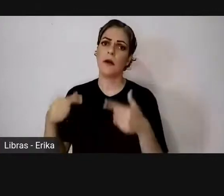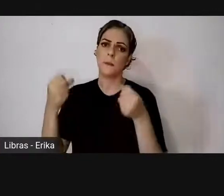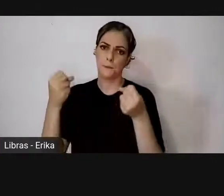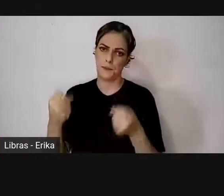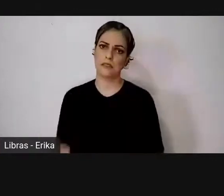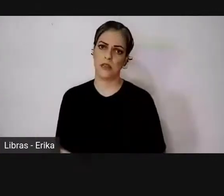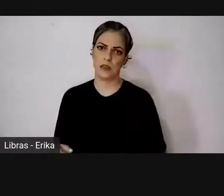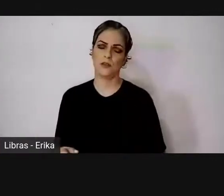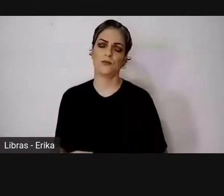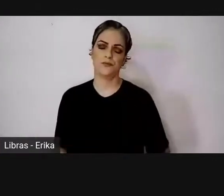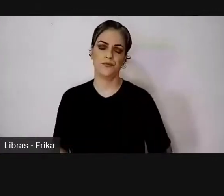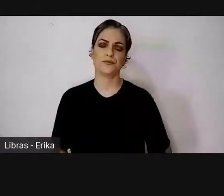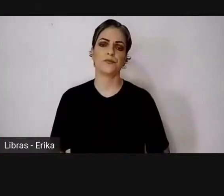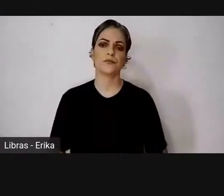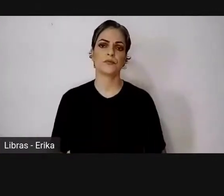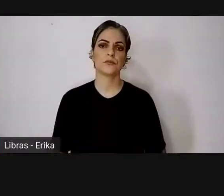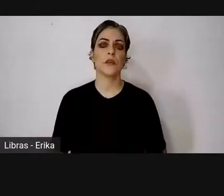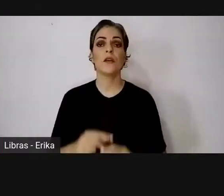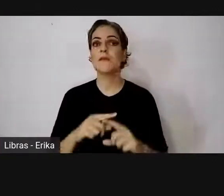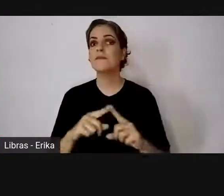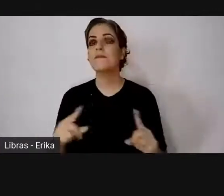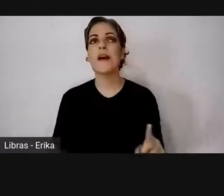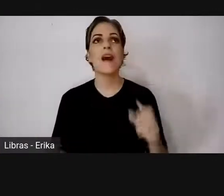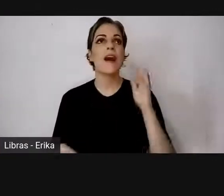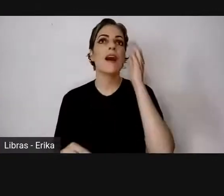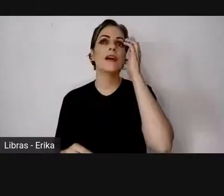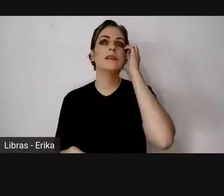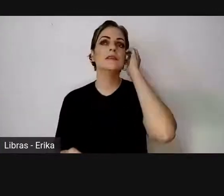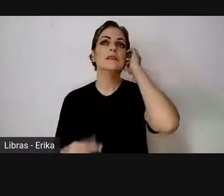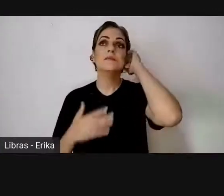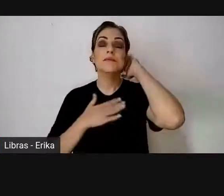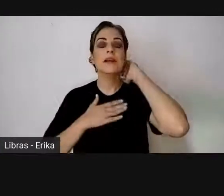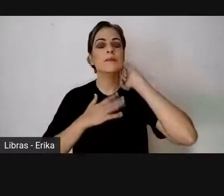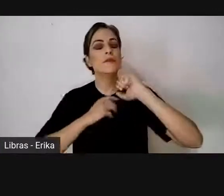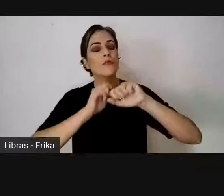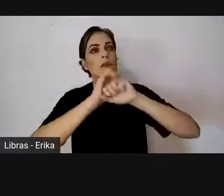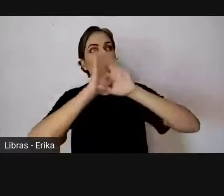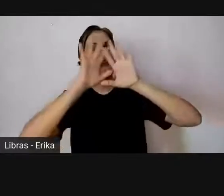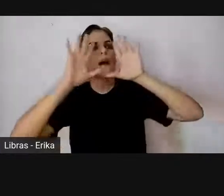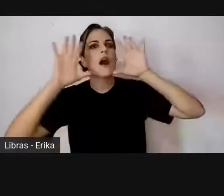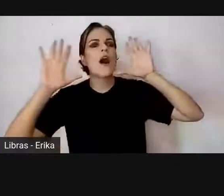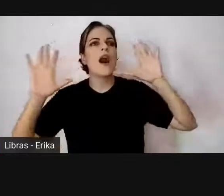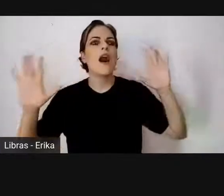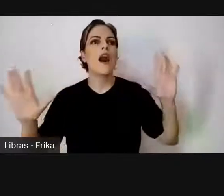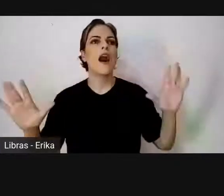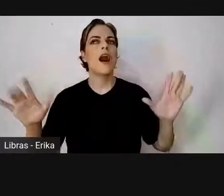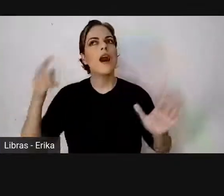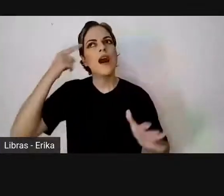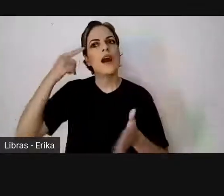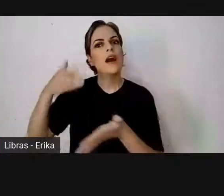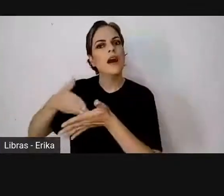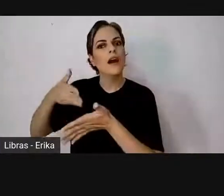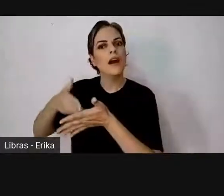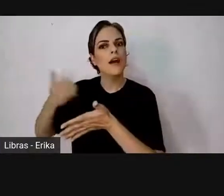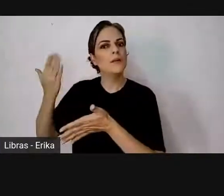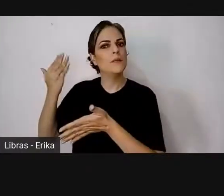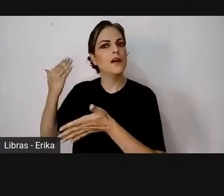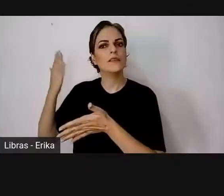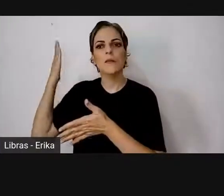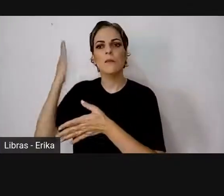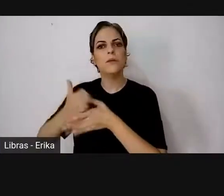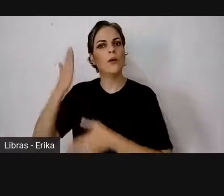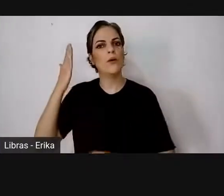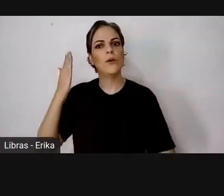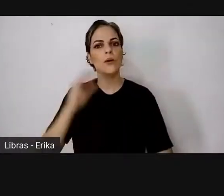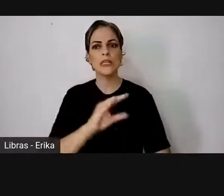nossa, desmistificou para mim a pesquisa, desmistificou para mim esse processo acadêmico, esse